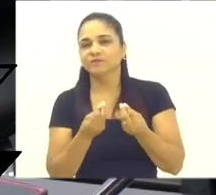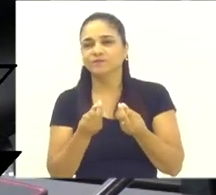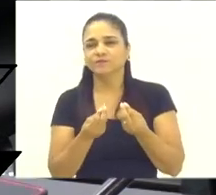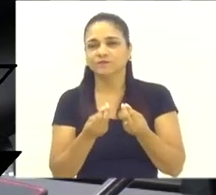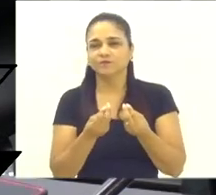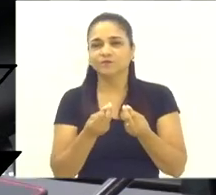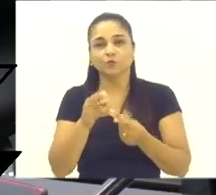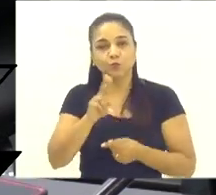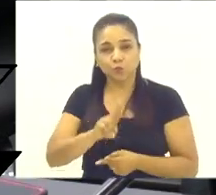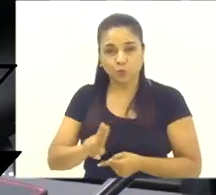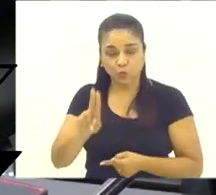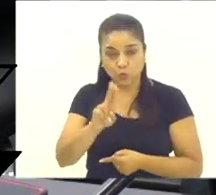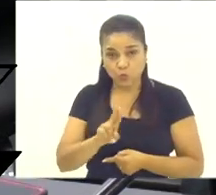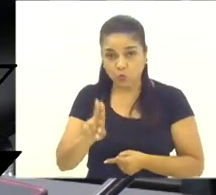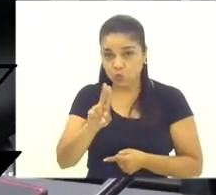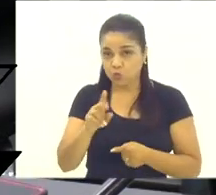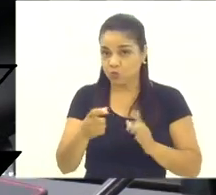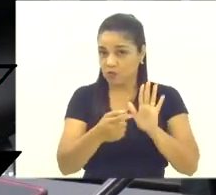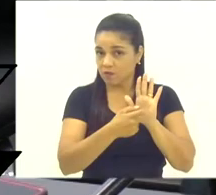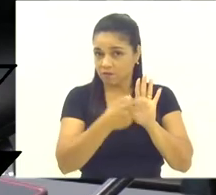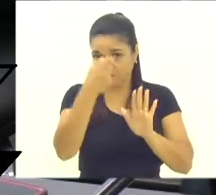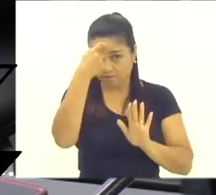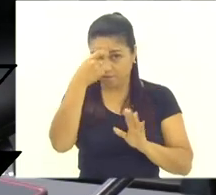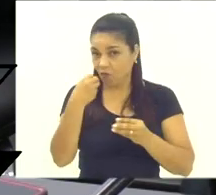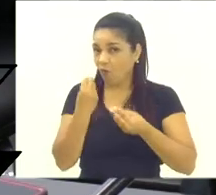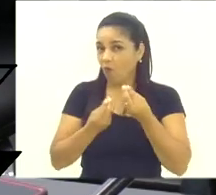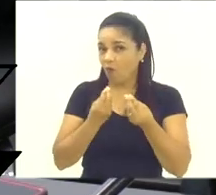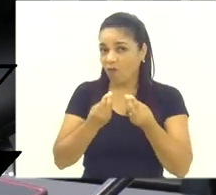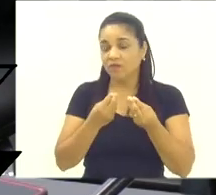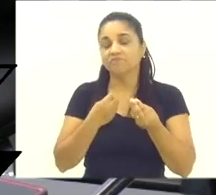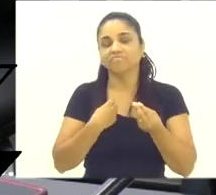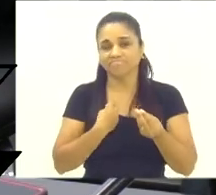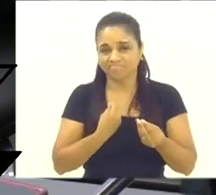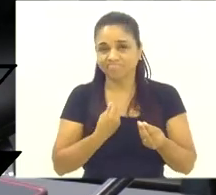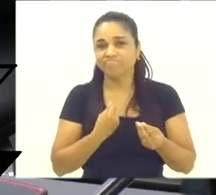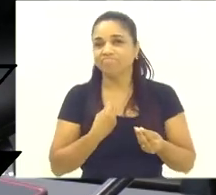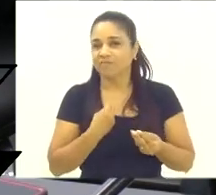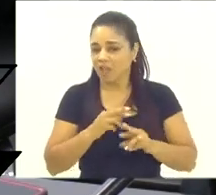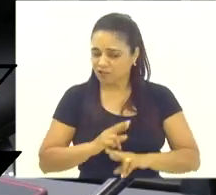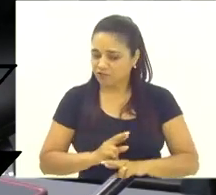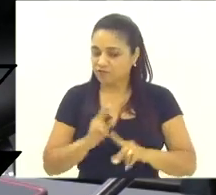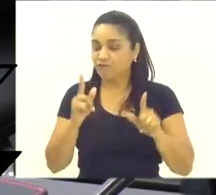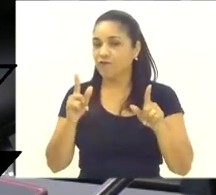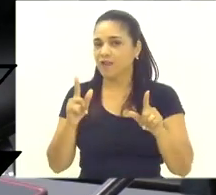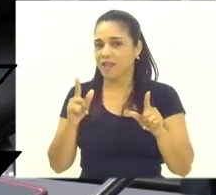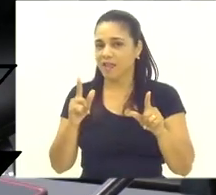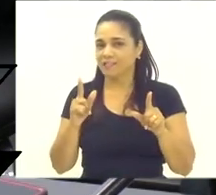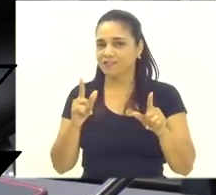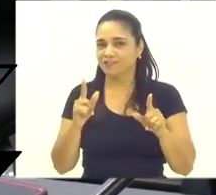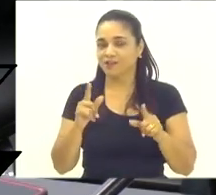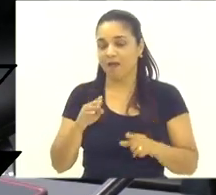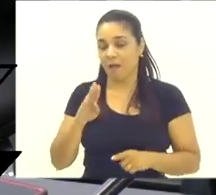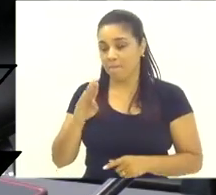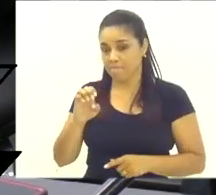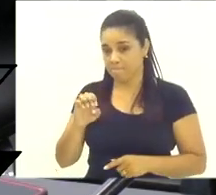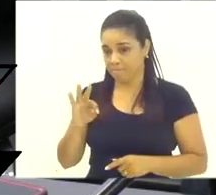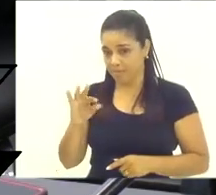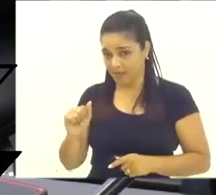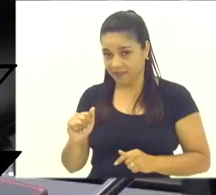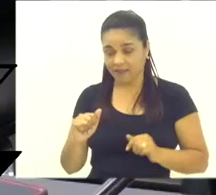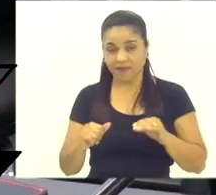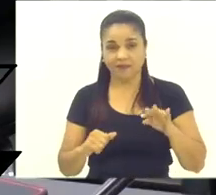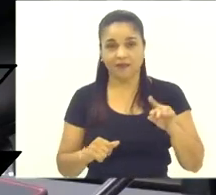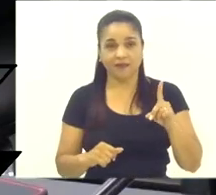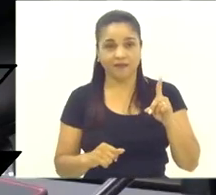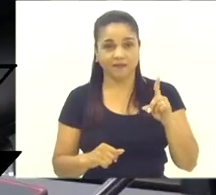nos usos né E realmente a inteligência eu acho que é muito diferente a Beta e a Tai porque